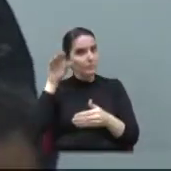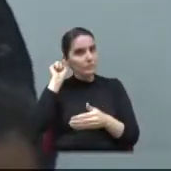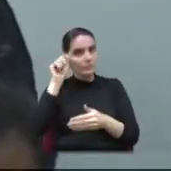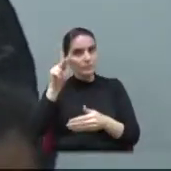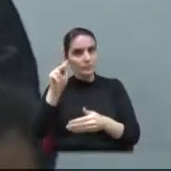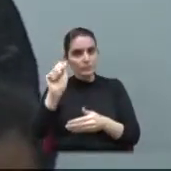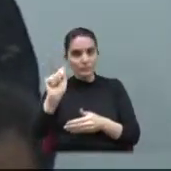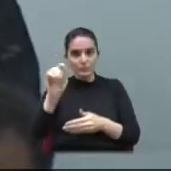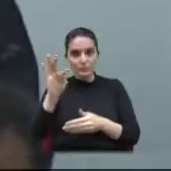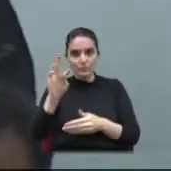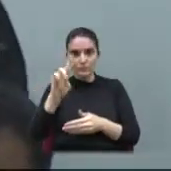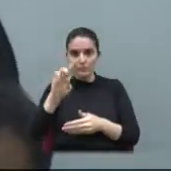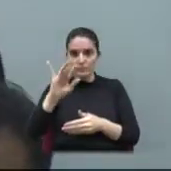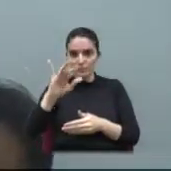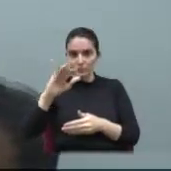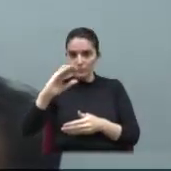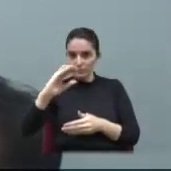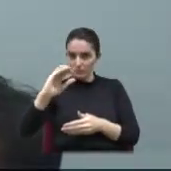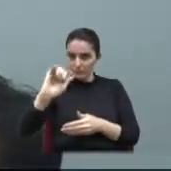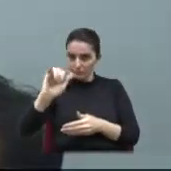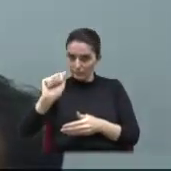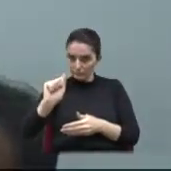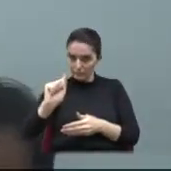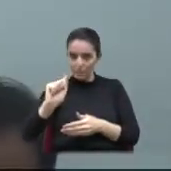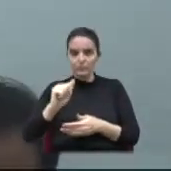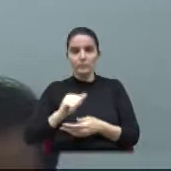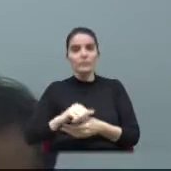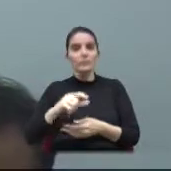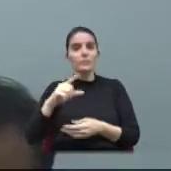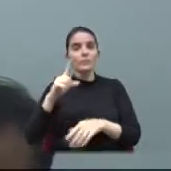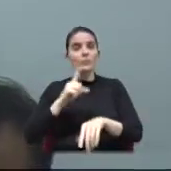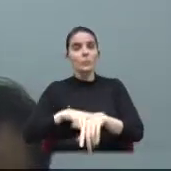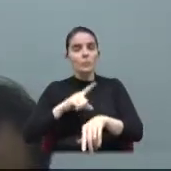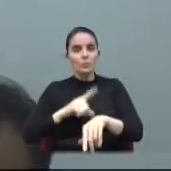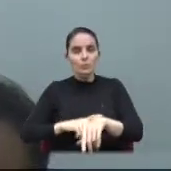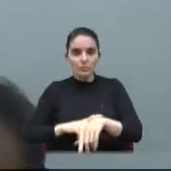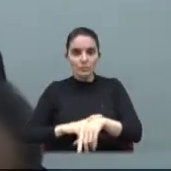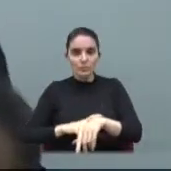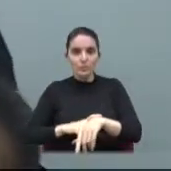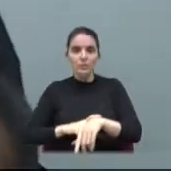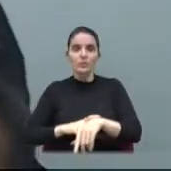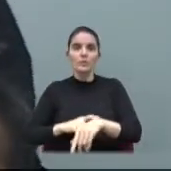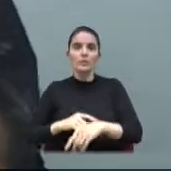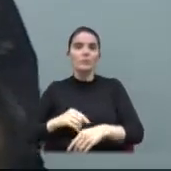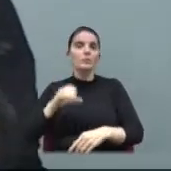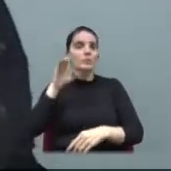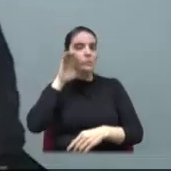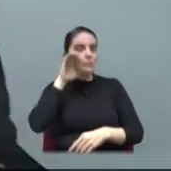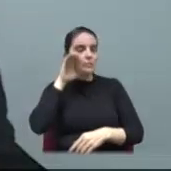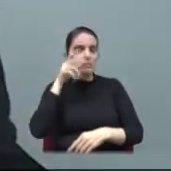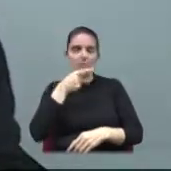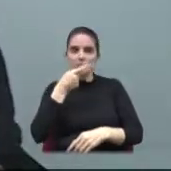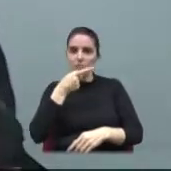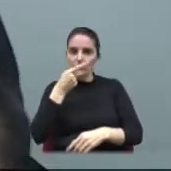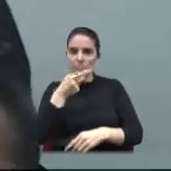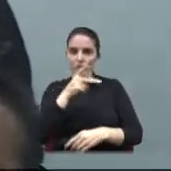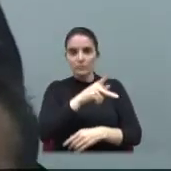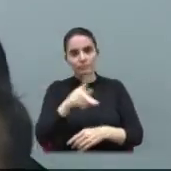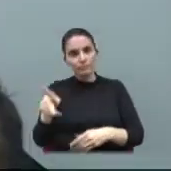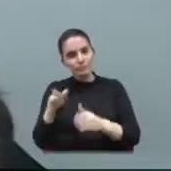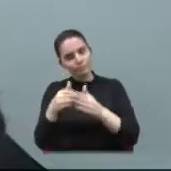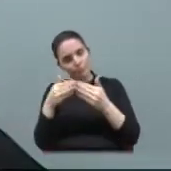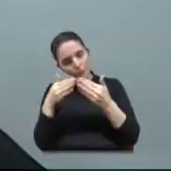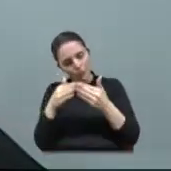por 5 minutos. Nos meus 10 minutos eu consiga passar para a Patrícia poder falar. Senhor presidente, por